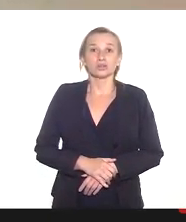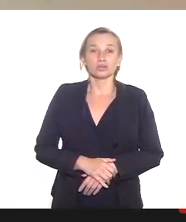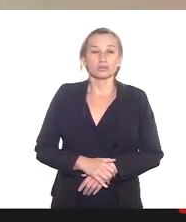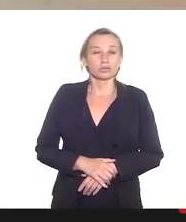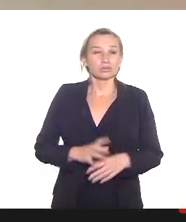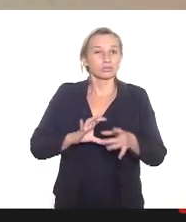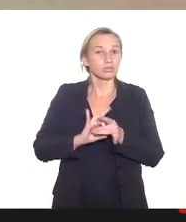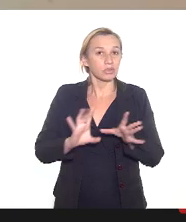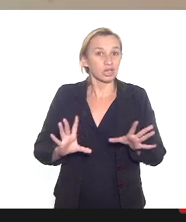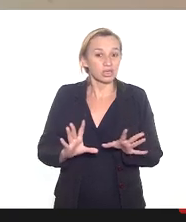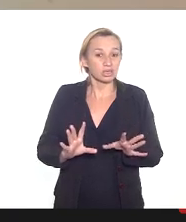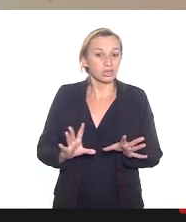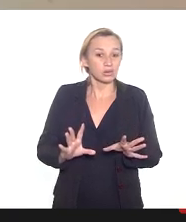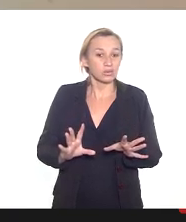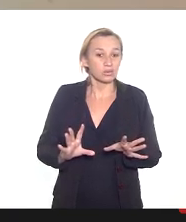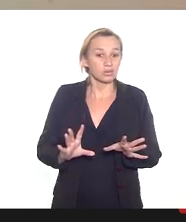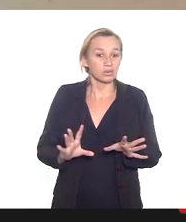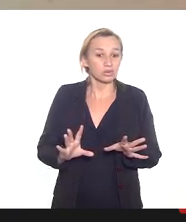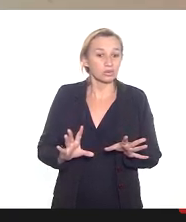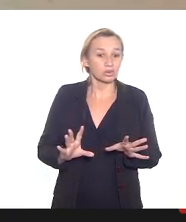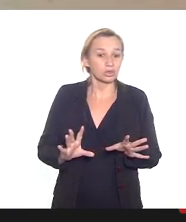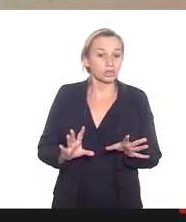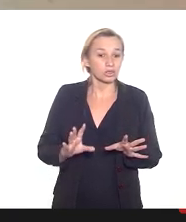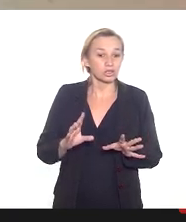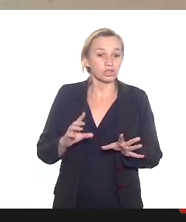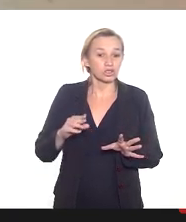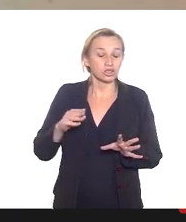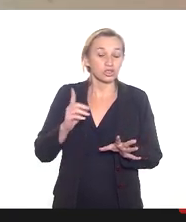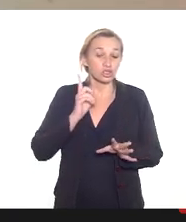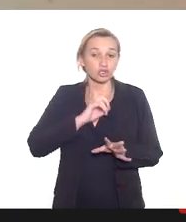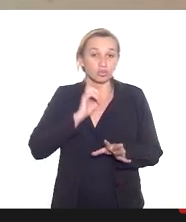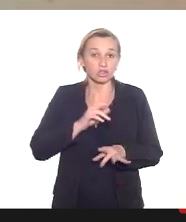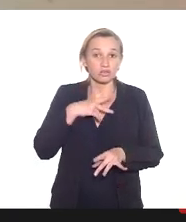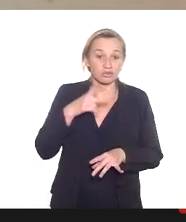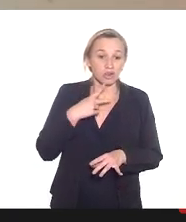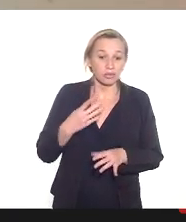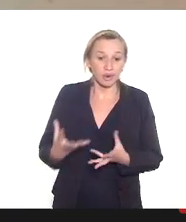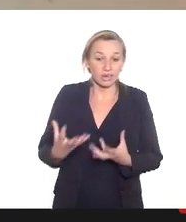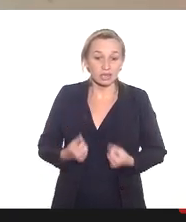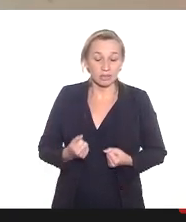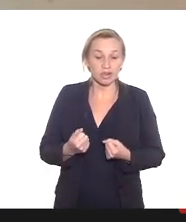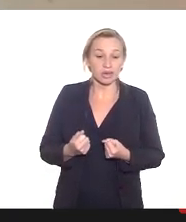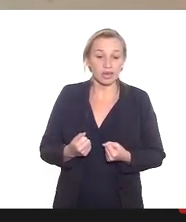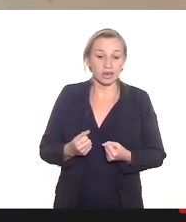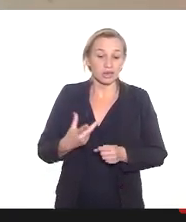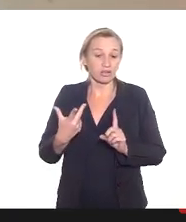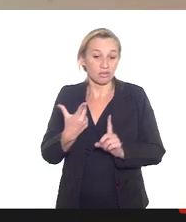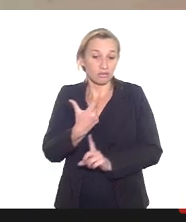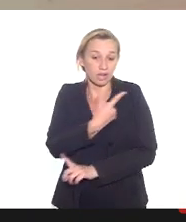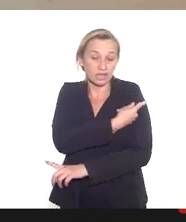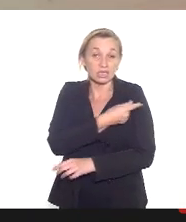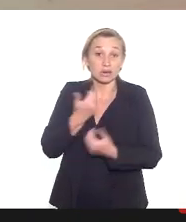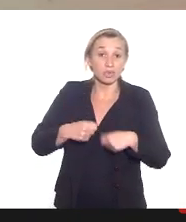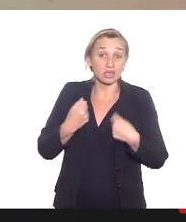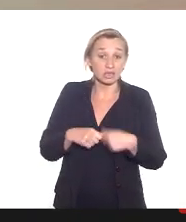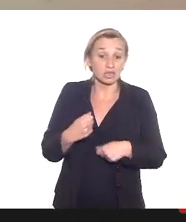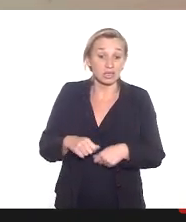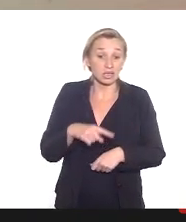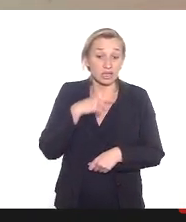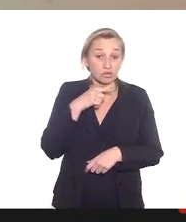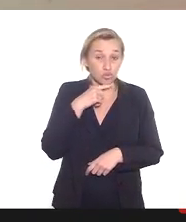que a deliberação de rede Minas coloca aqui para receber a vacina e sugere que na dúvida dos